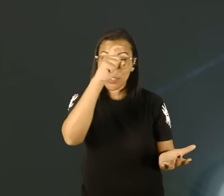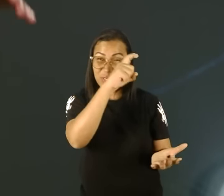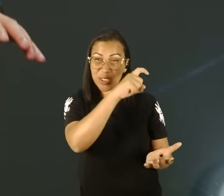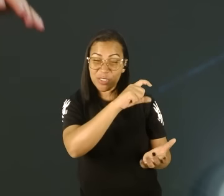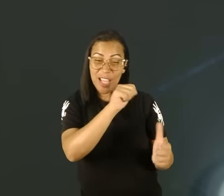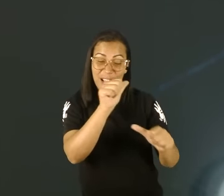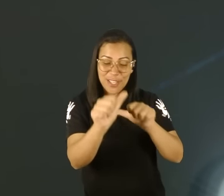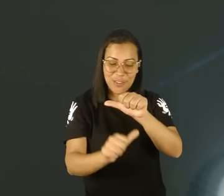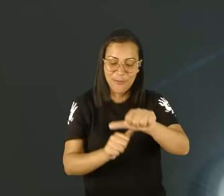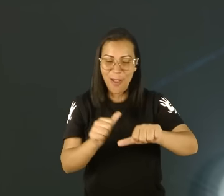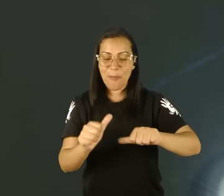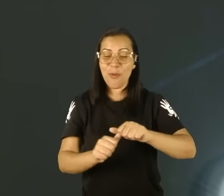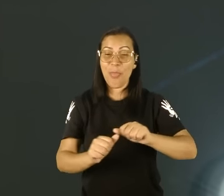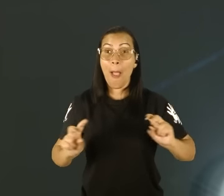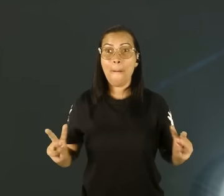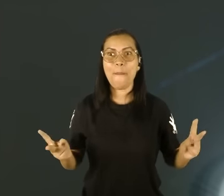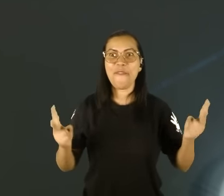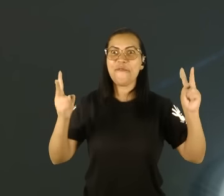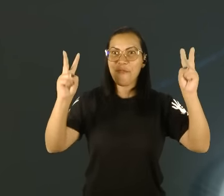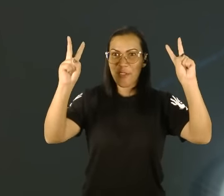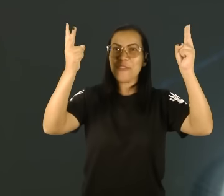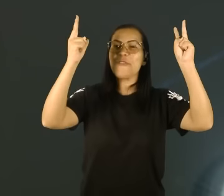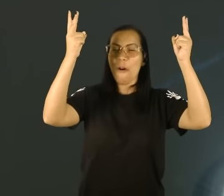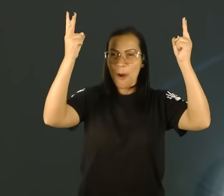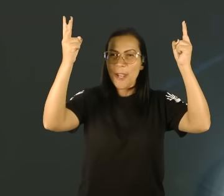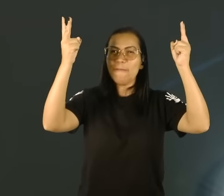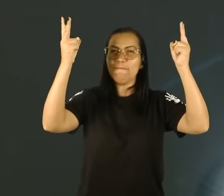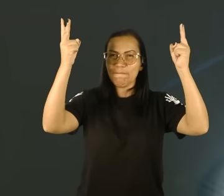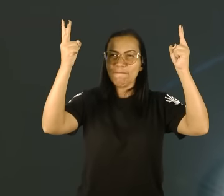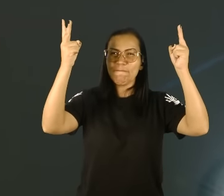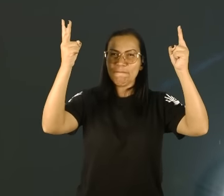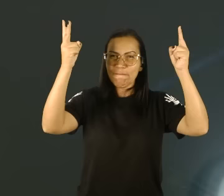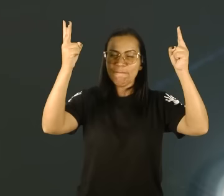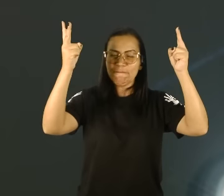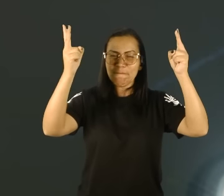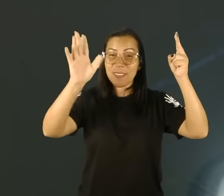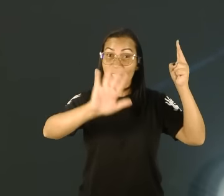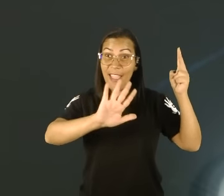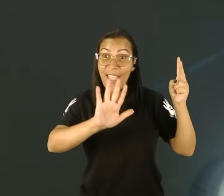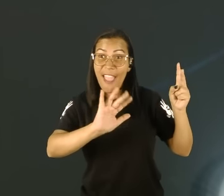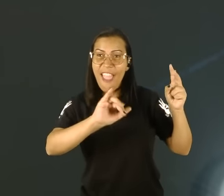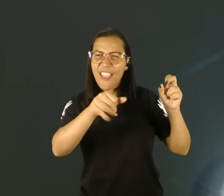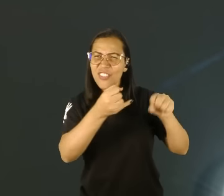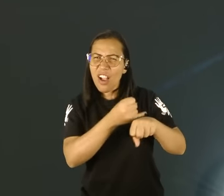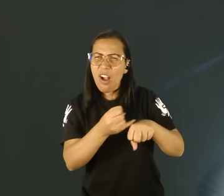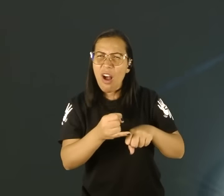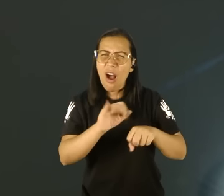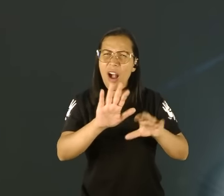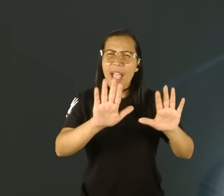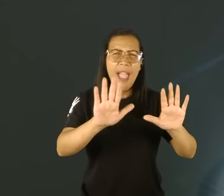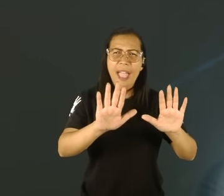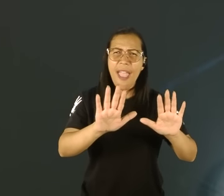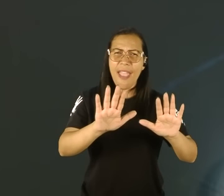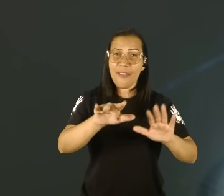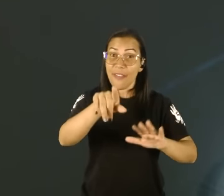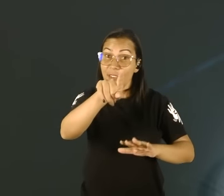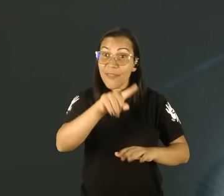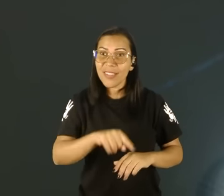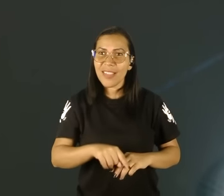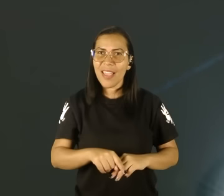dessa pressão, essa pressão, esse peso. Você tem que parar um pouco. Você acha que vai vencer pelo muito fazer, e Deus está dizendo